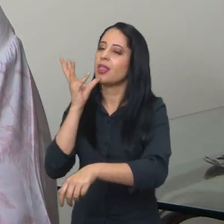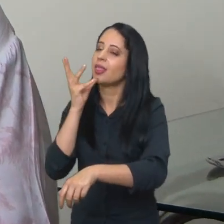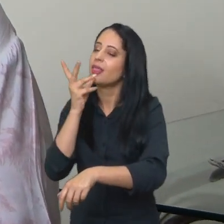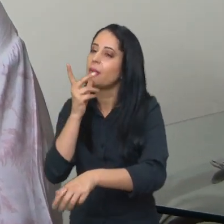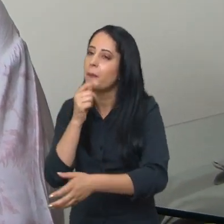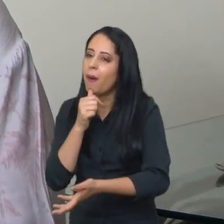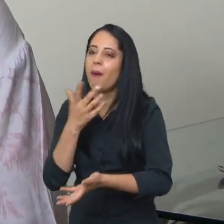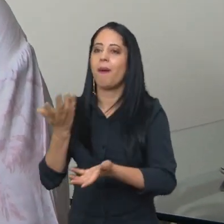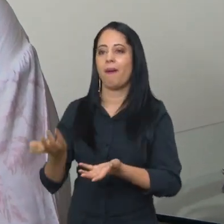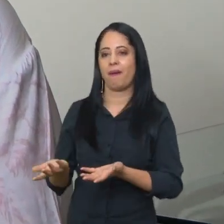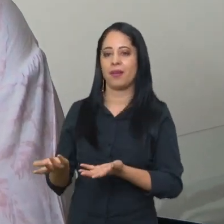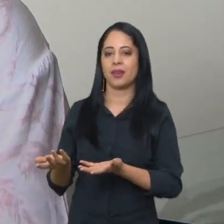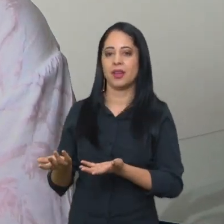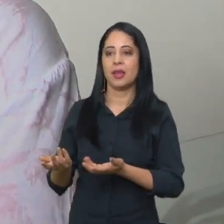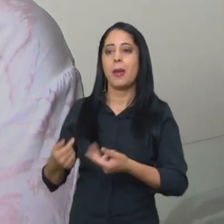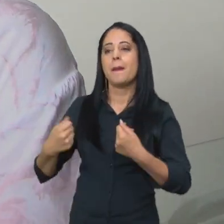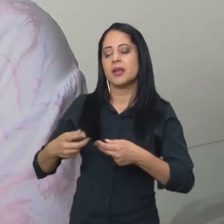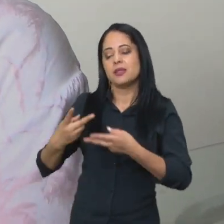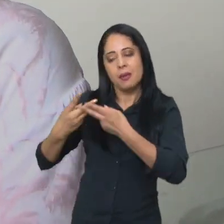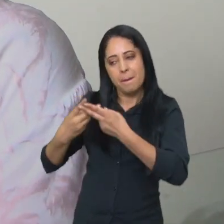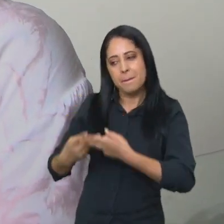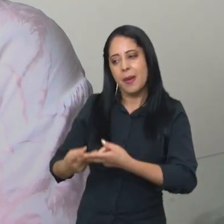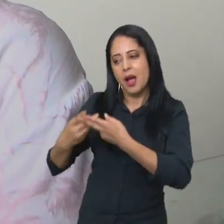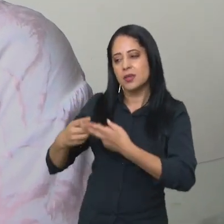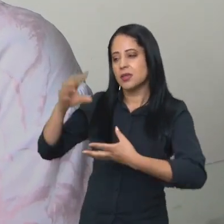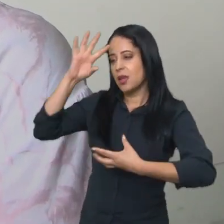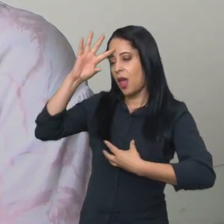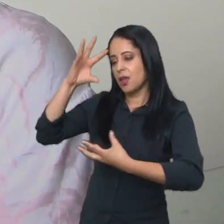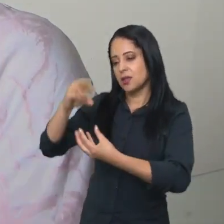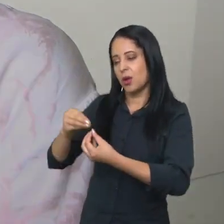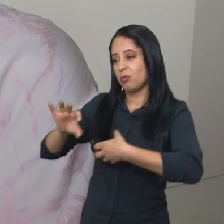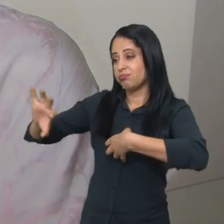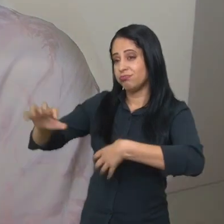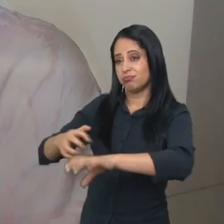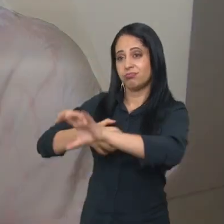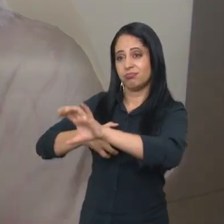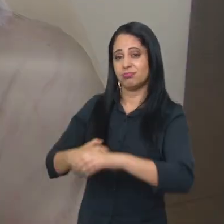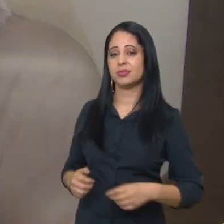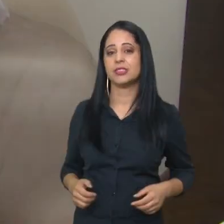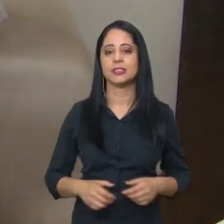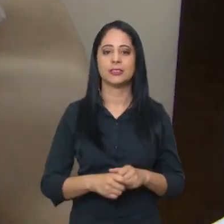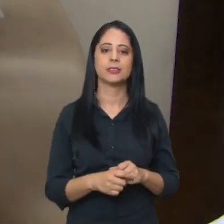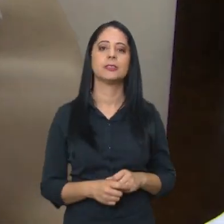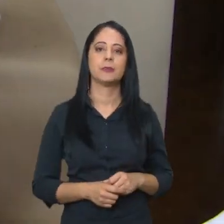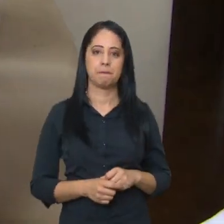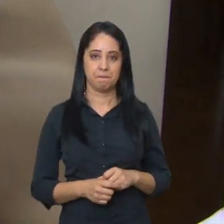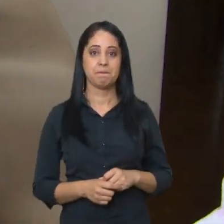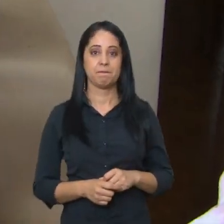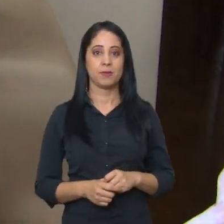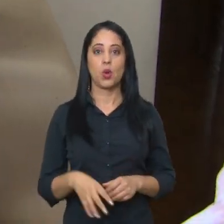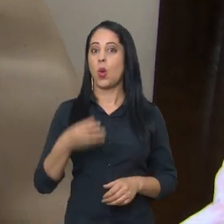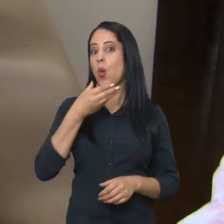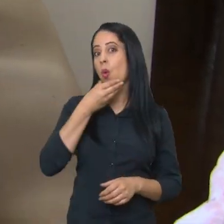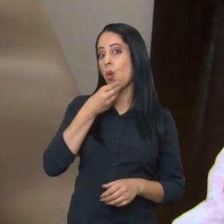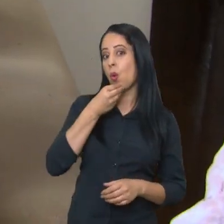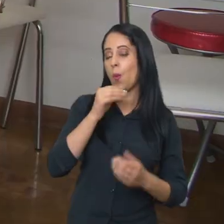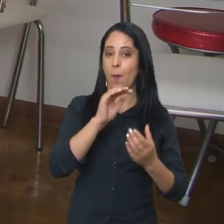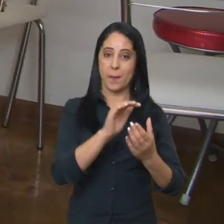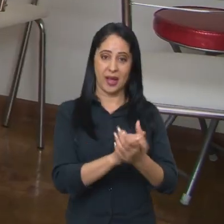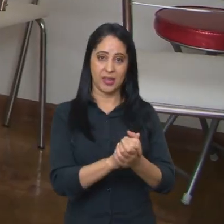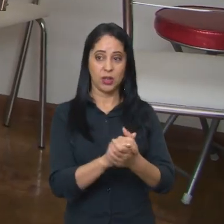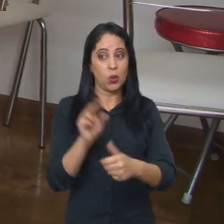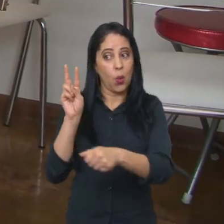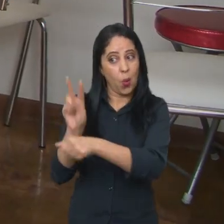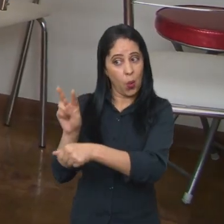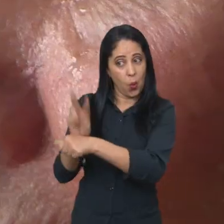lento, e a gente tem que ter muita paciência e muito amor. Com os cuidados do esposo Joaquim e